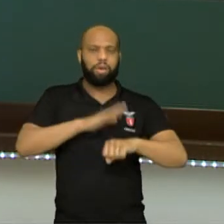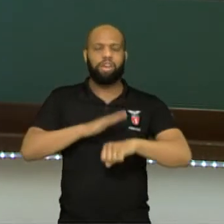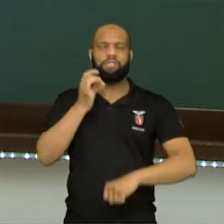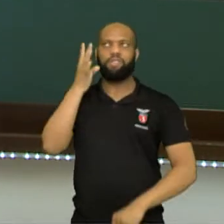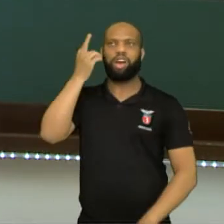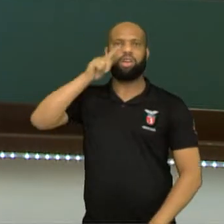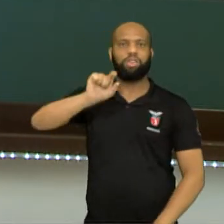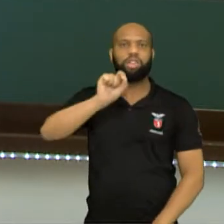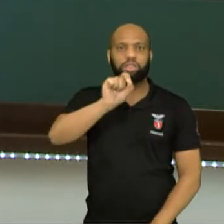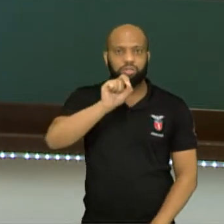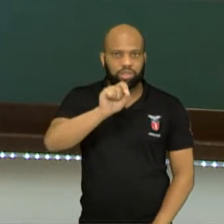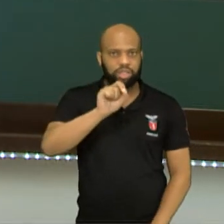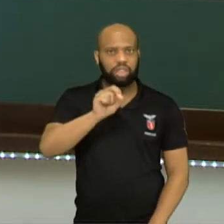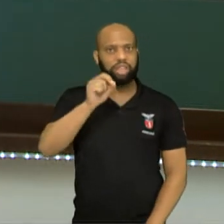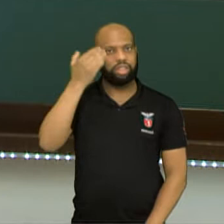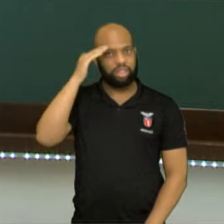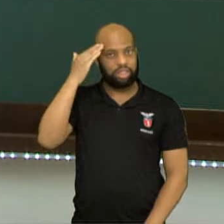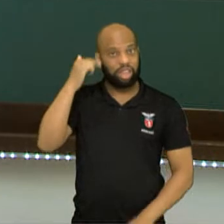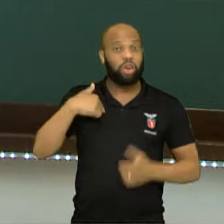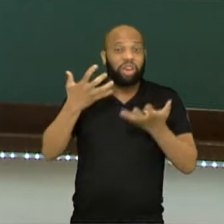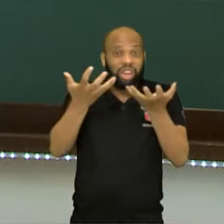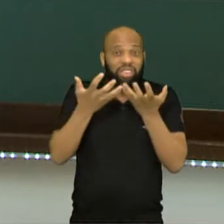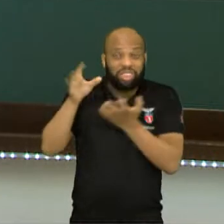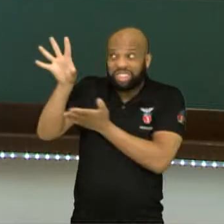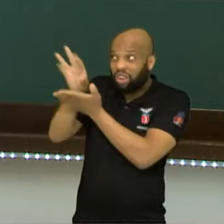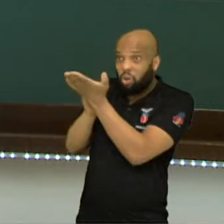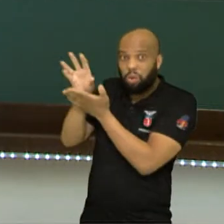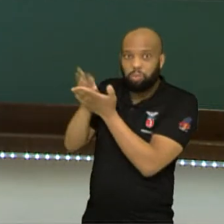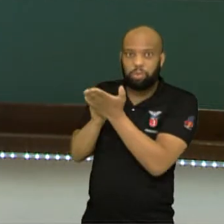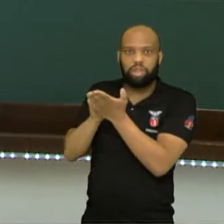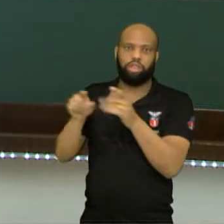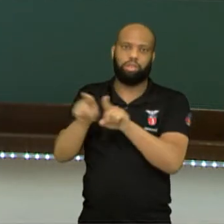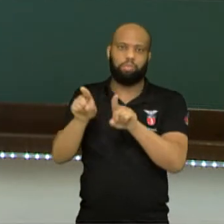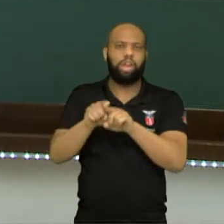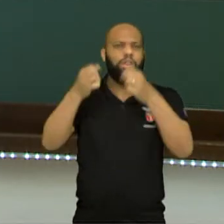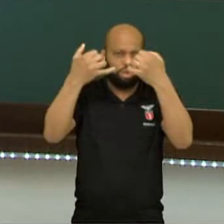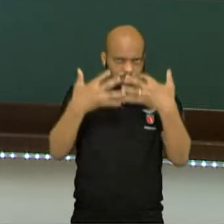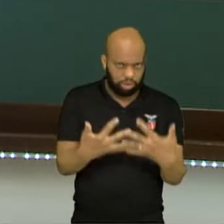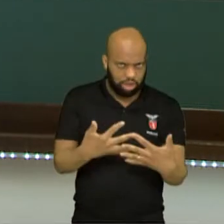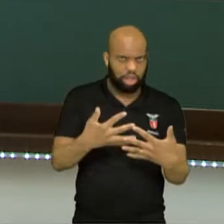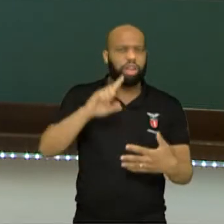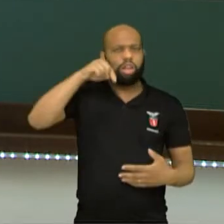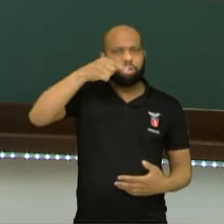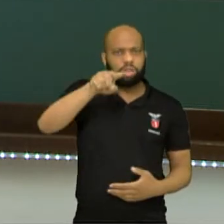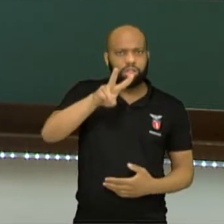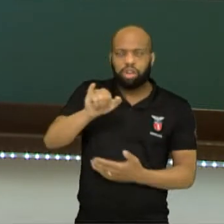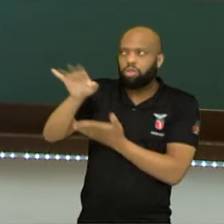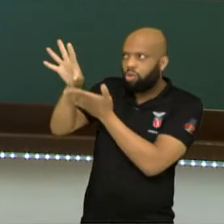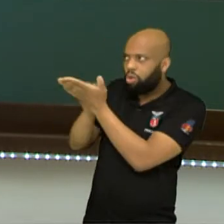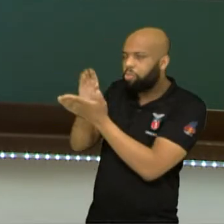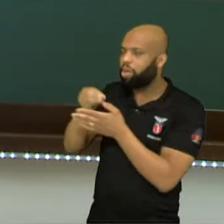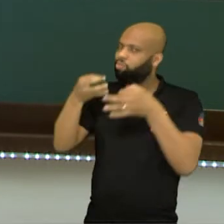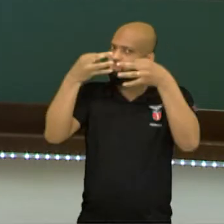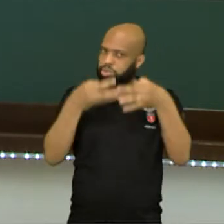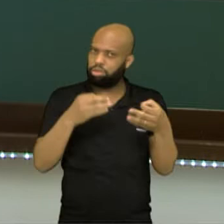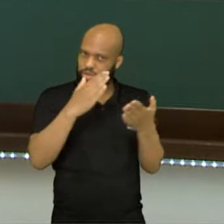você anote esse passo a passo. Eu vou ler, vou explicar um pouquinho e você vai copiar com bastante